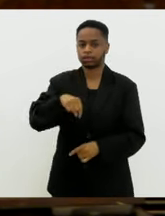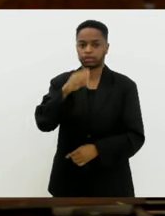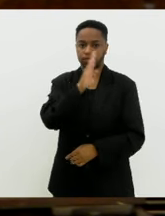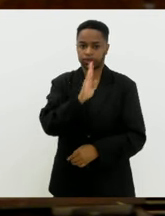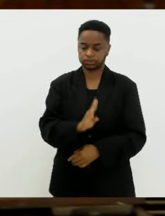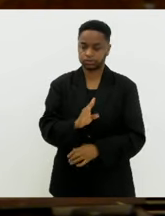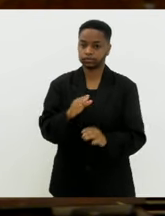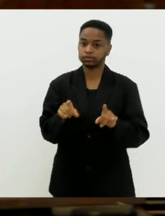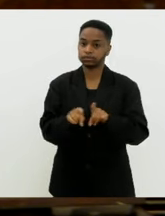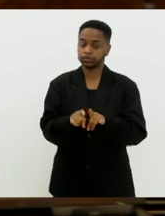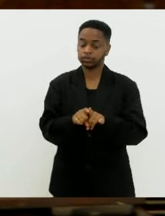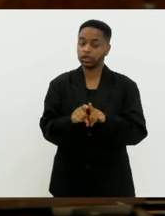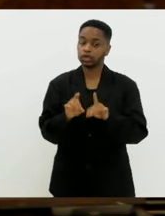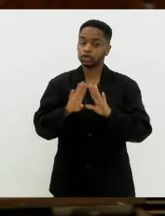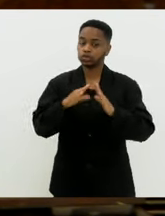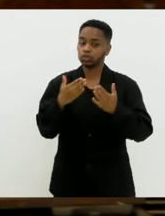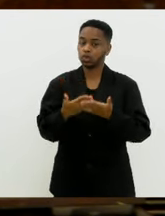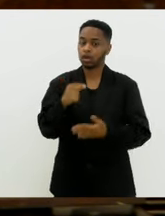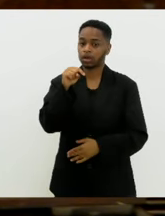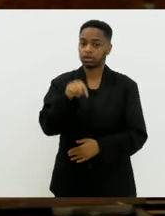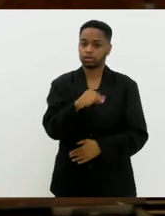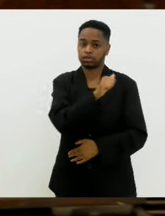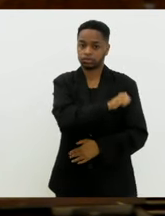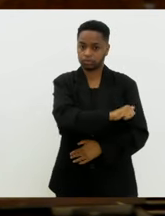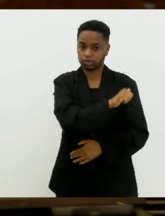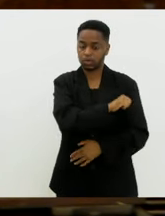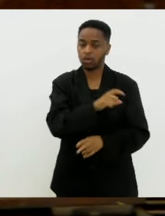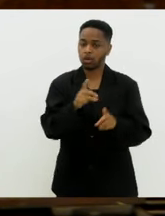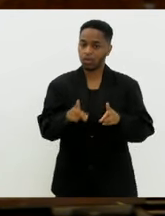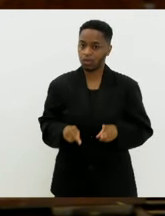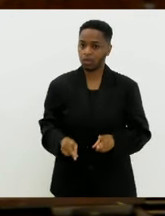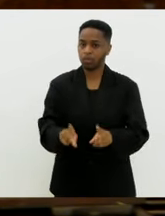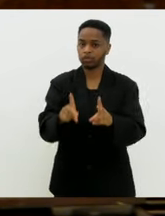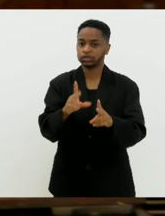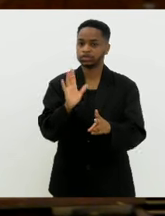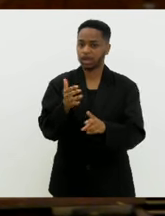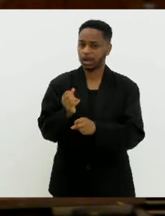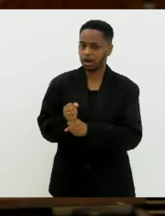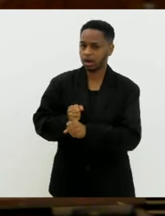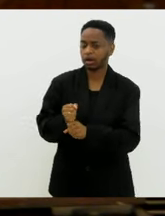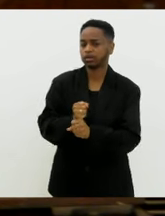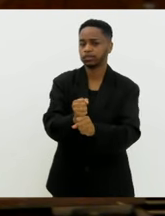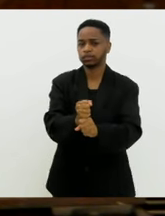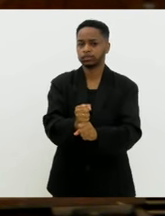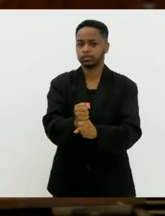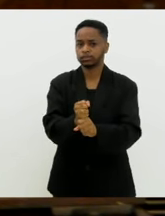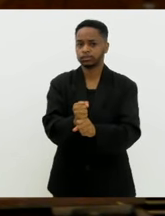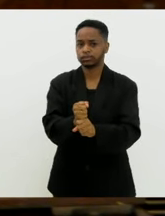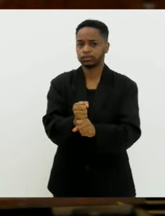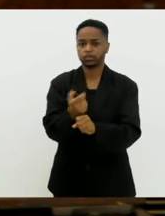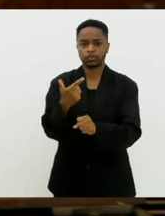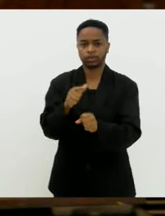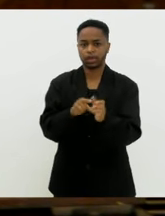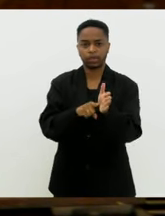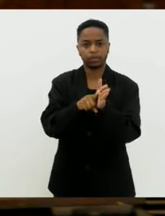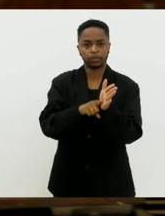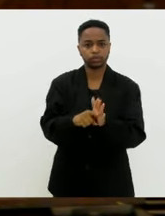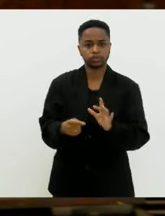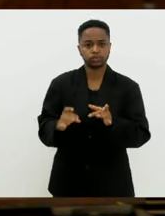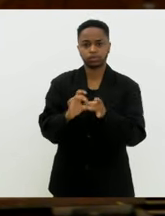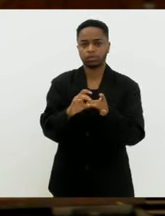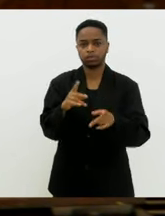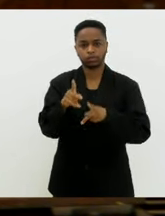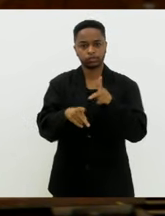As escolas do estado do Rio de Janeiro continuam há anos sem realizar consulta pública para a eleição